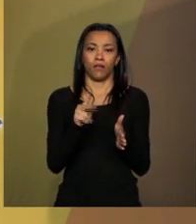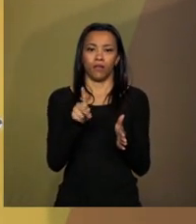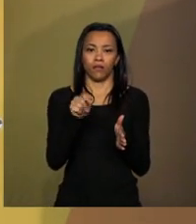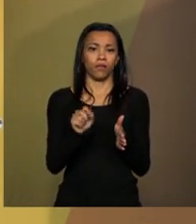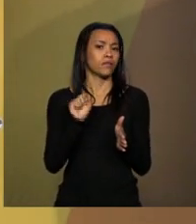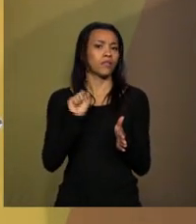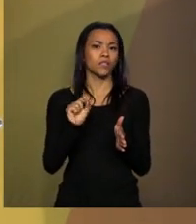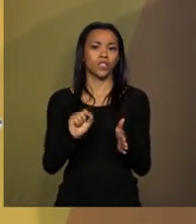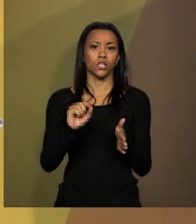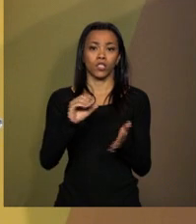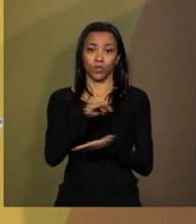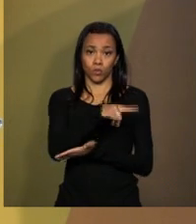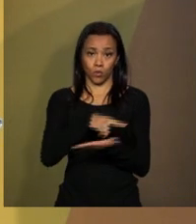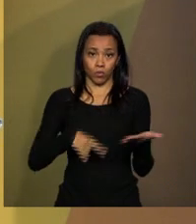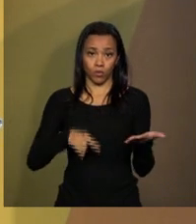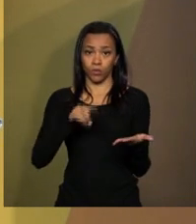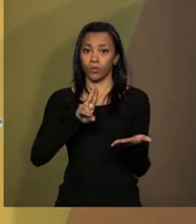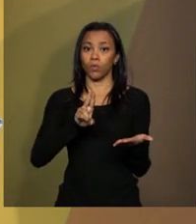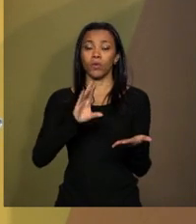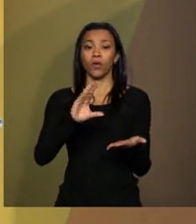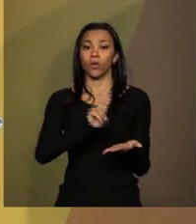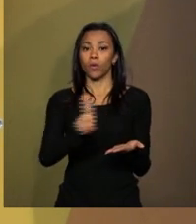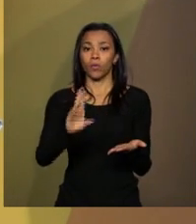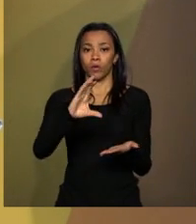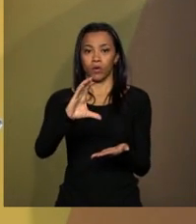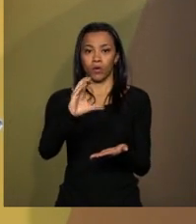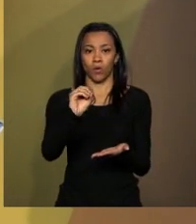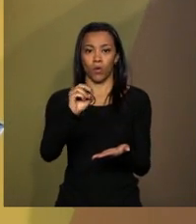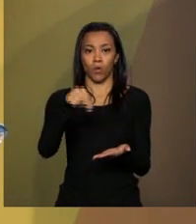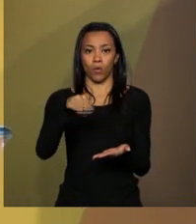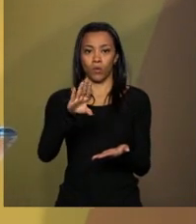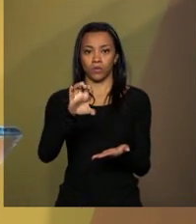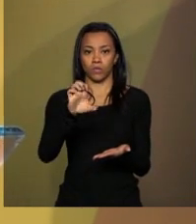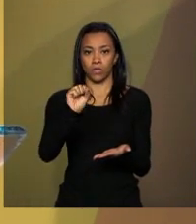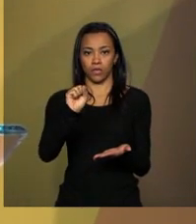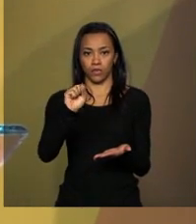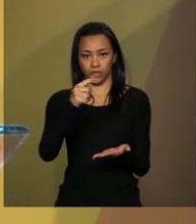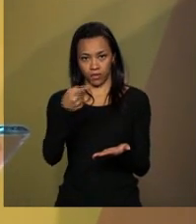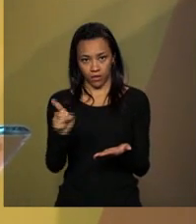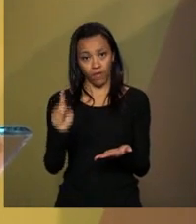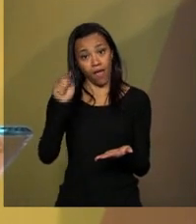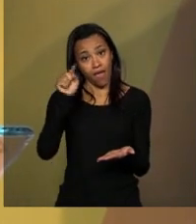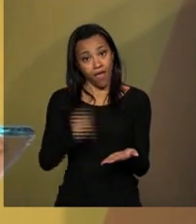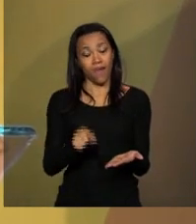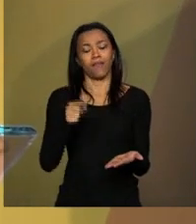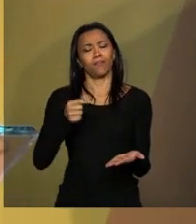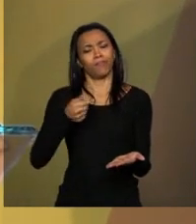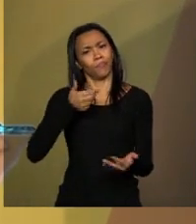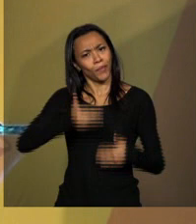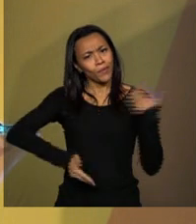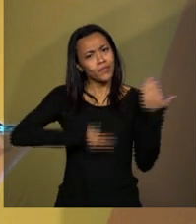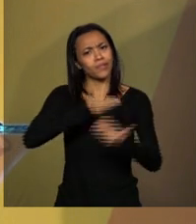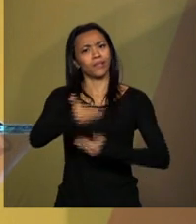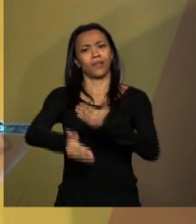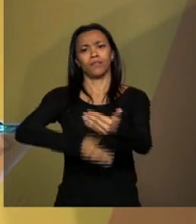é uma continuação de um processo de aprendizagem